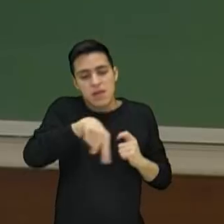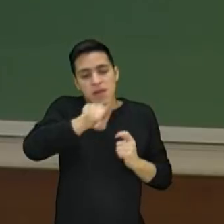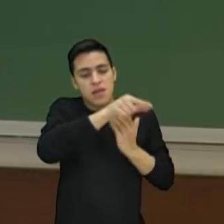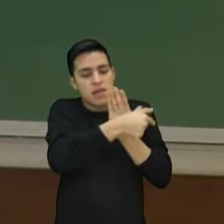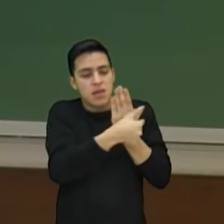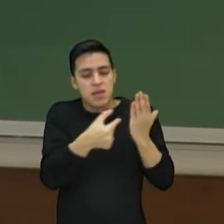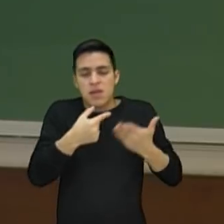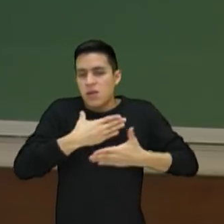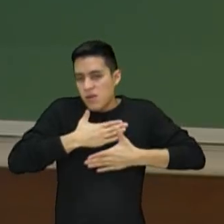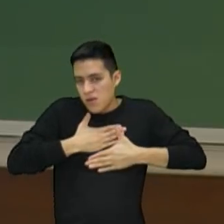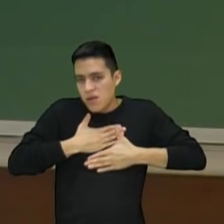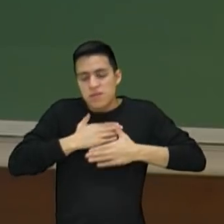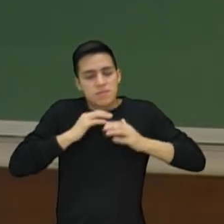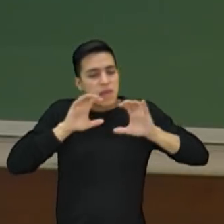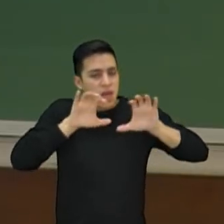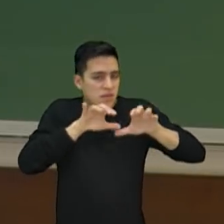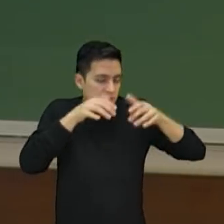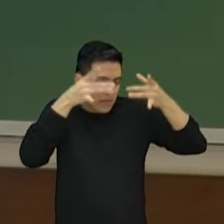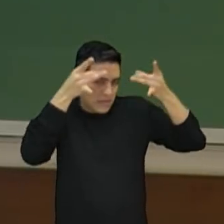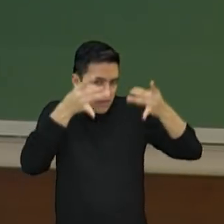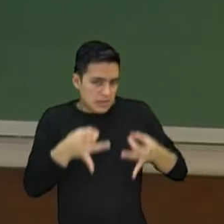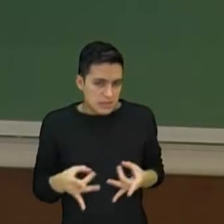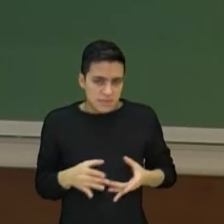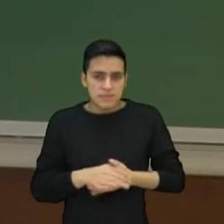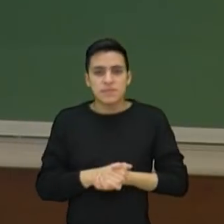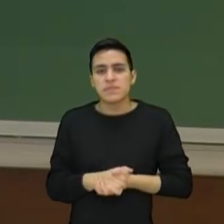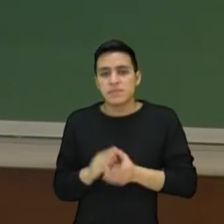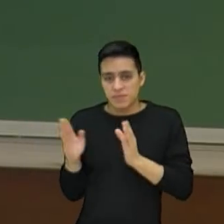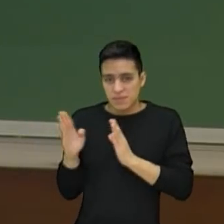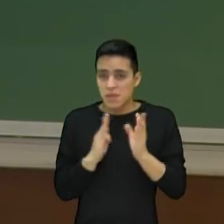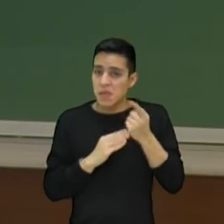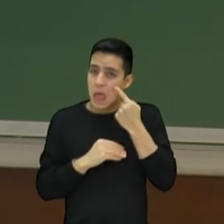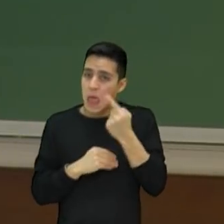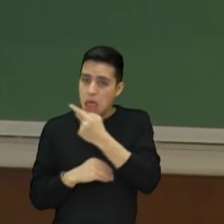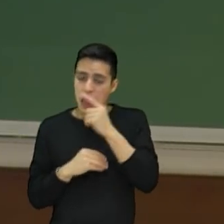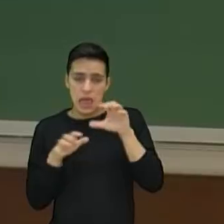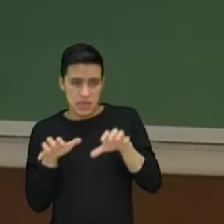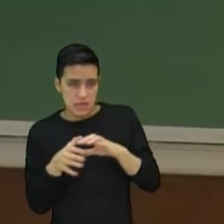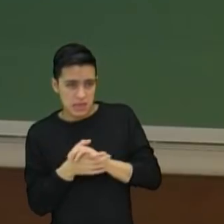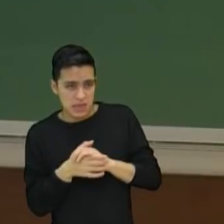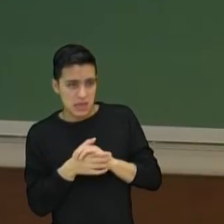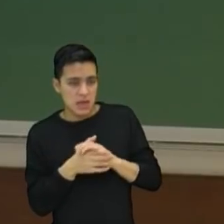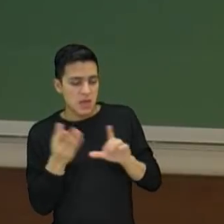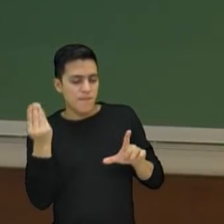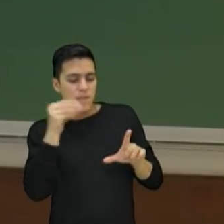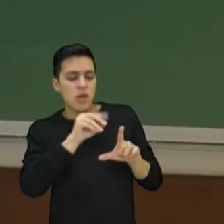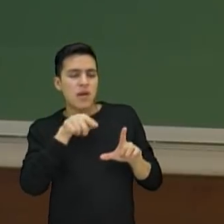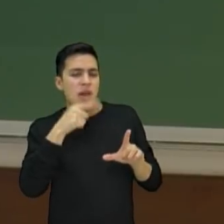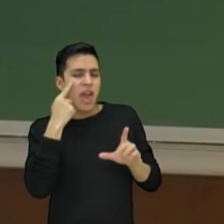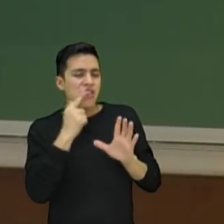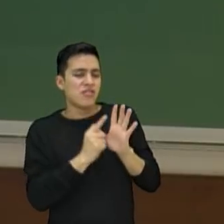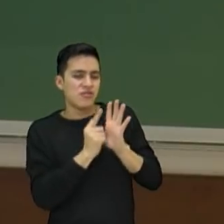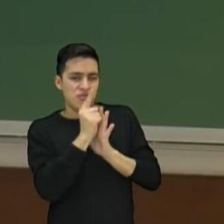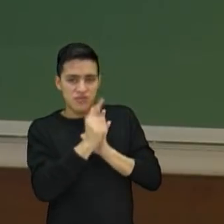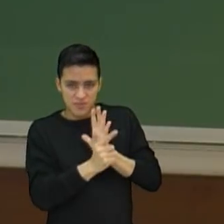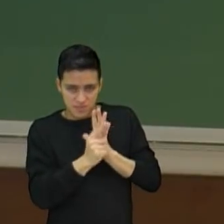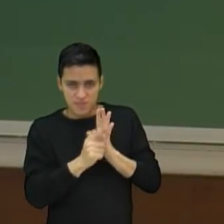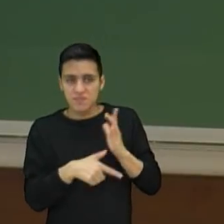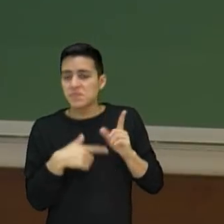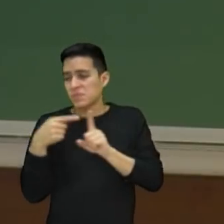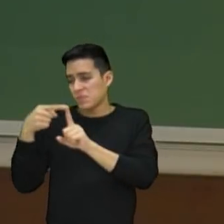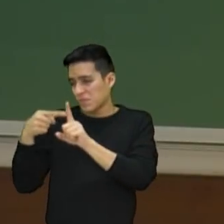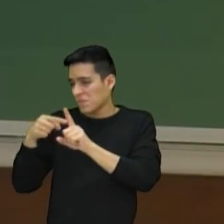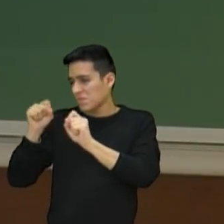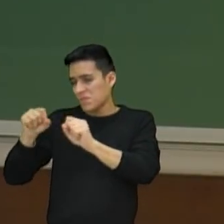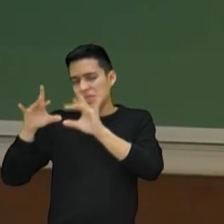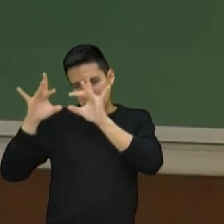de classificar dessa maneira, certo? O blog está aqui, ó. Então, o blog é um gênero textual e tipo. Tipo ele pode